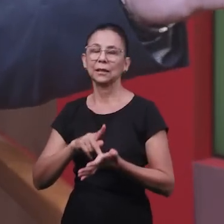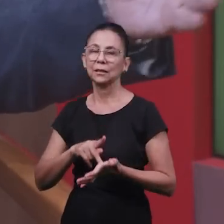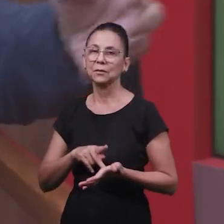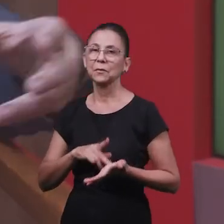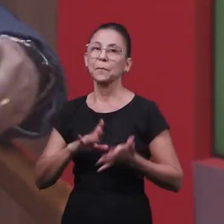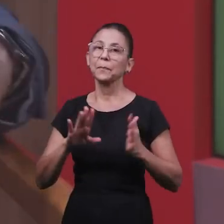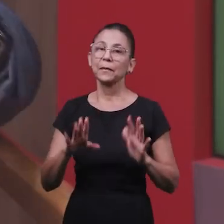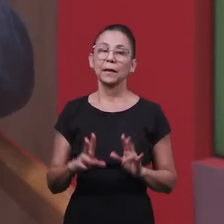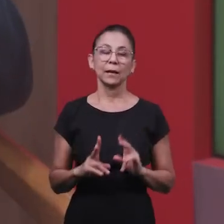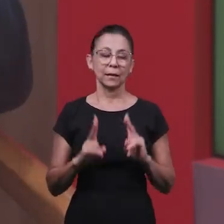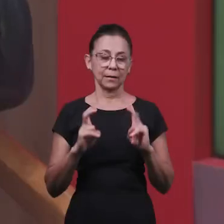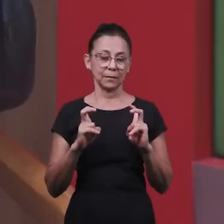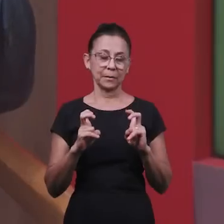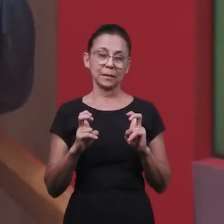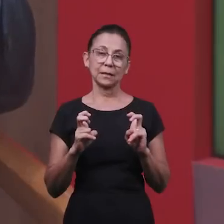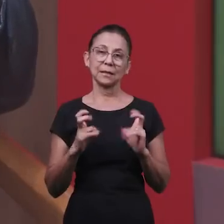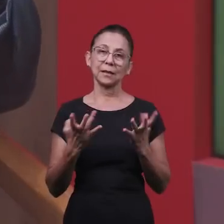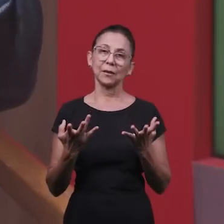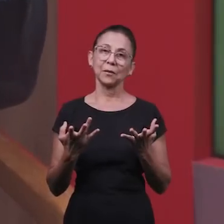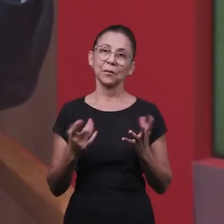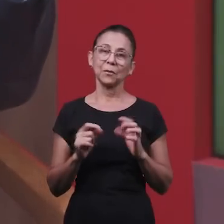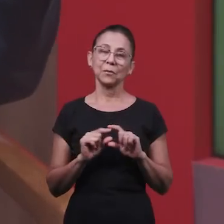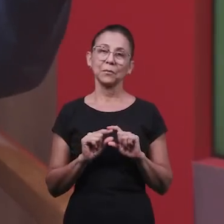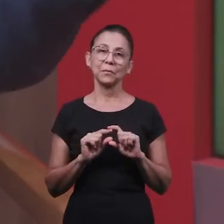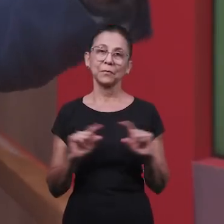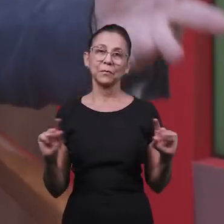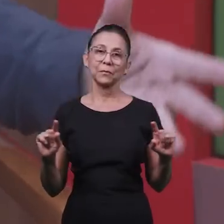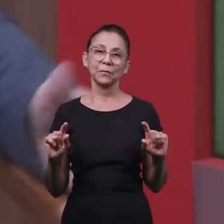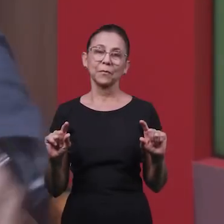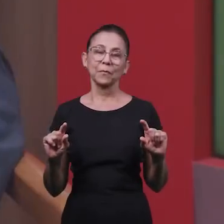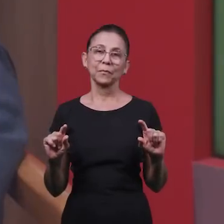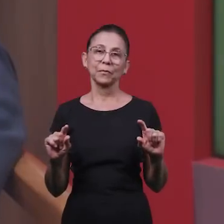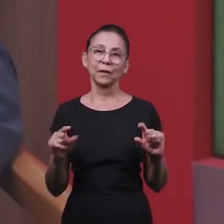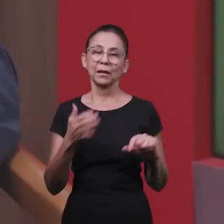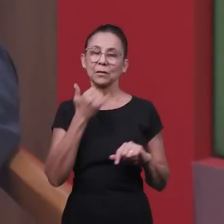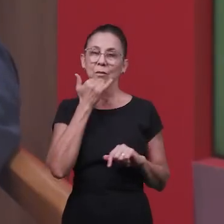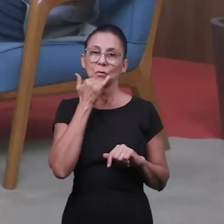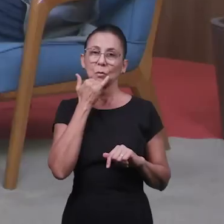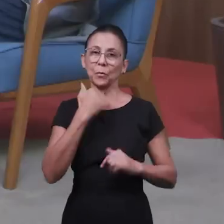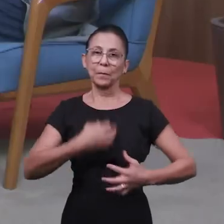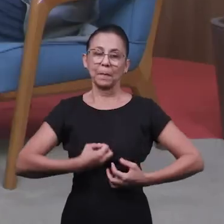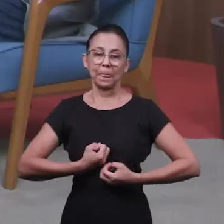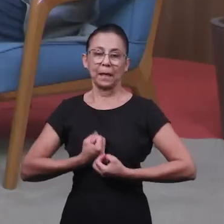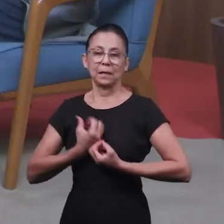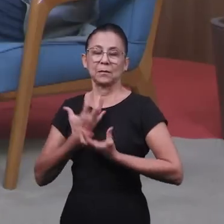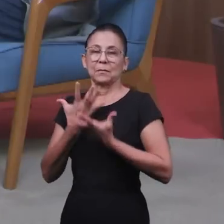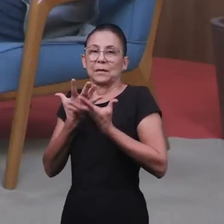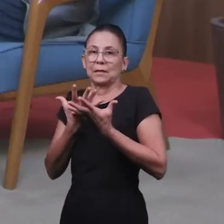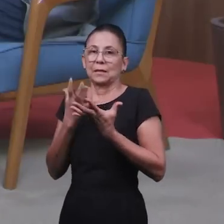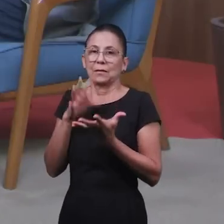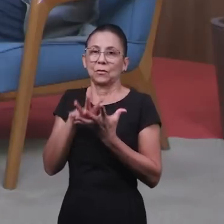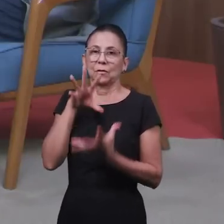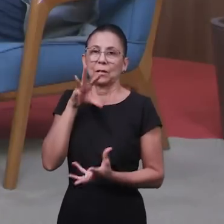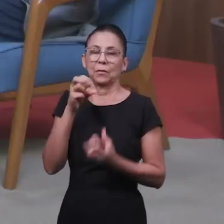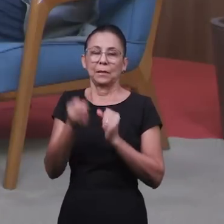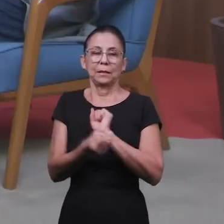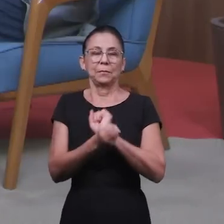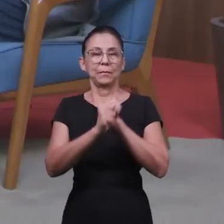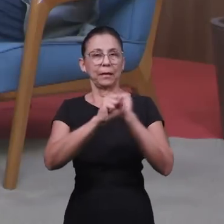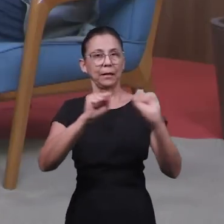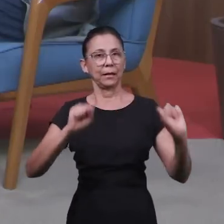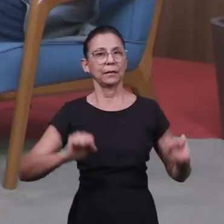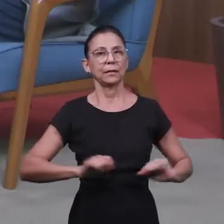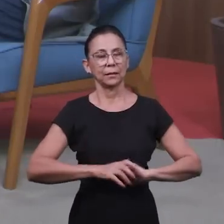agora há pouco, é a expressão da alma remida. Glória a Jesus. E eu quero só acrescentar